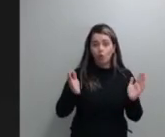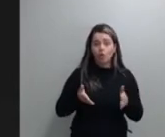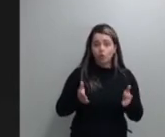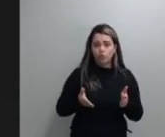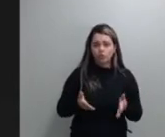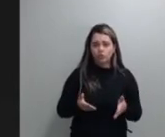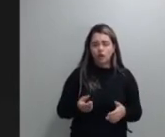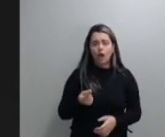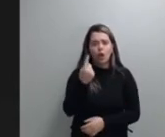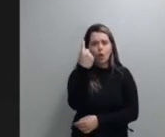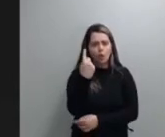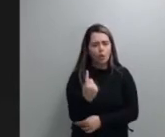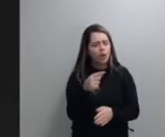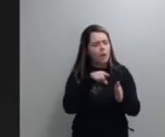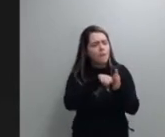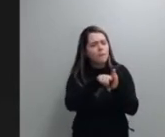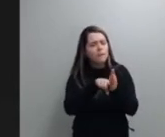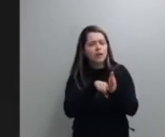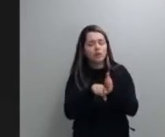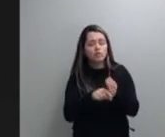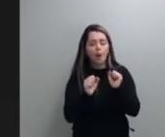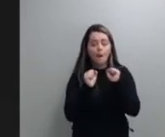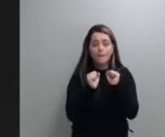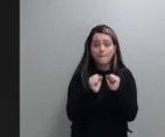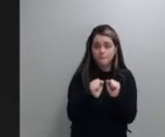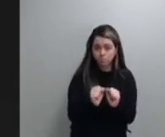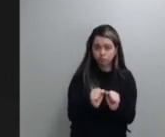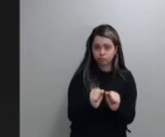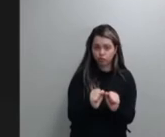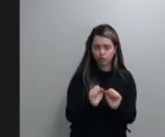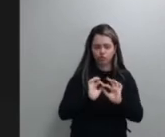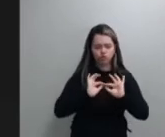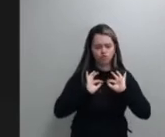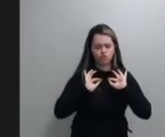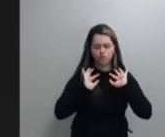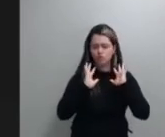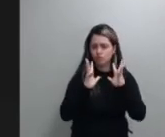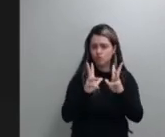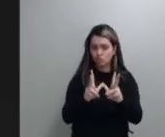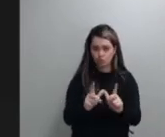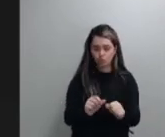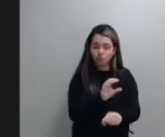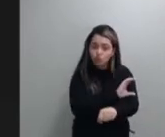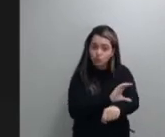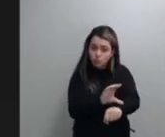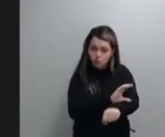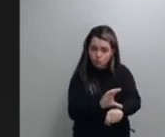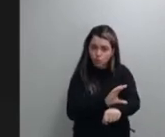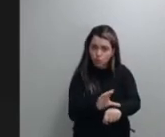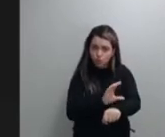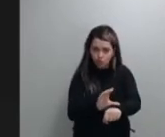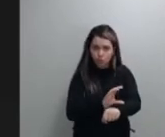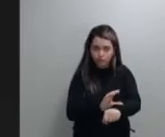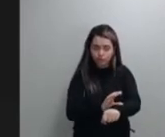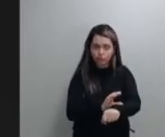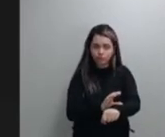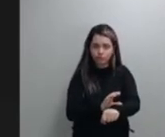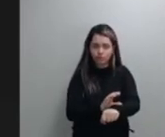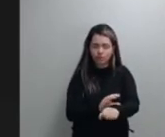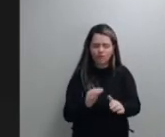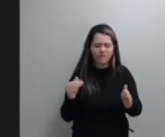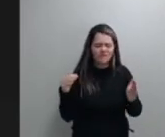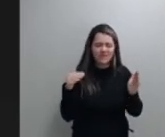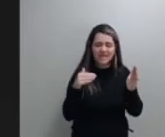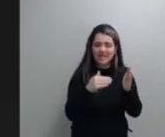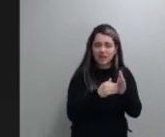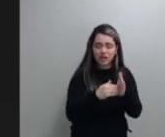questão. Se poderia a comissão, no curso do certame, já aqui, ressalto no final do certame, ter fixado